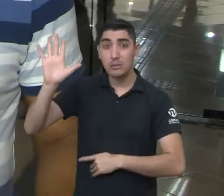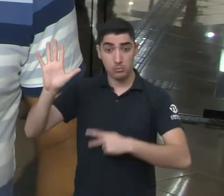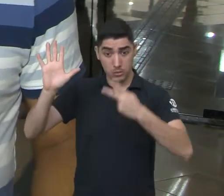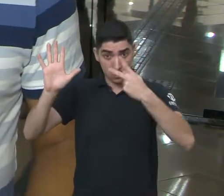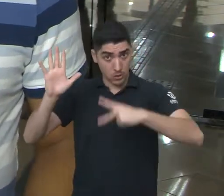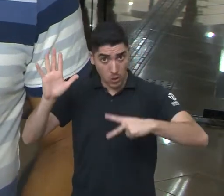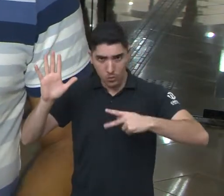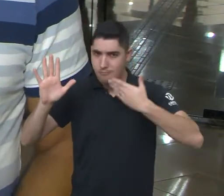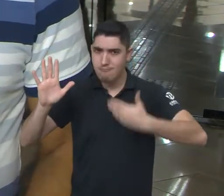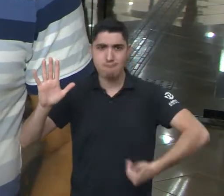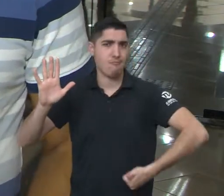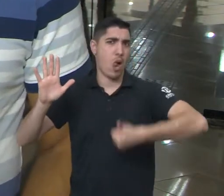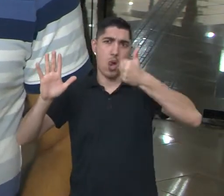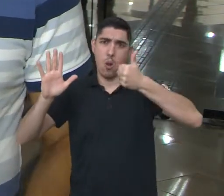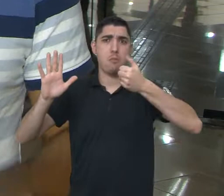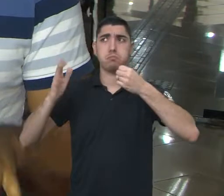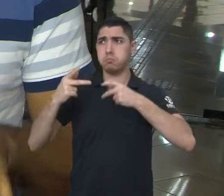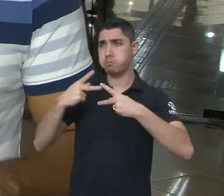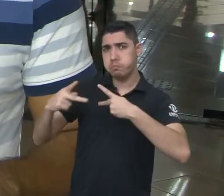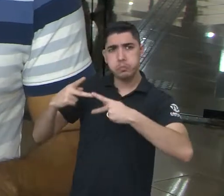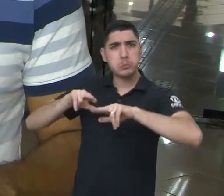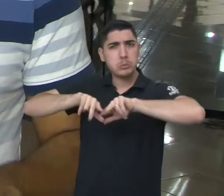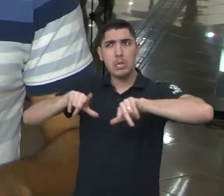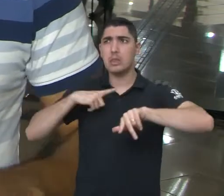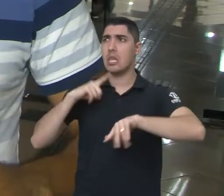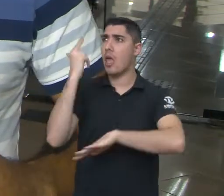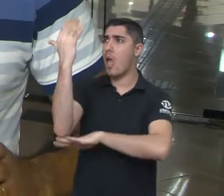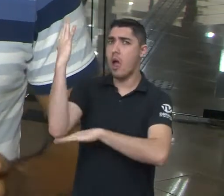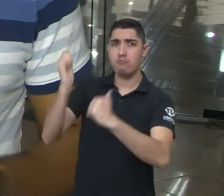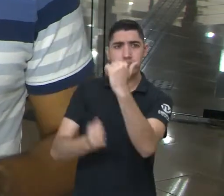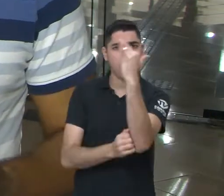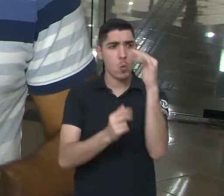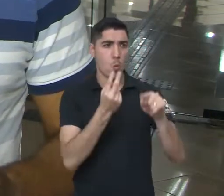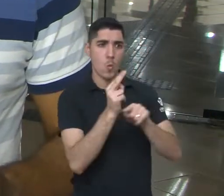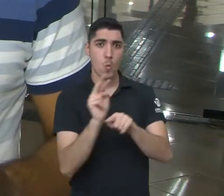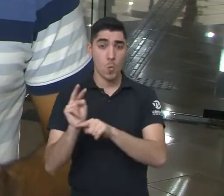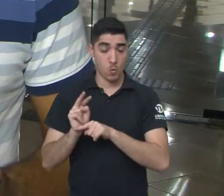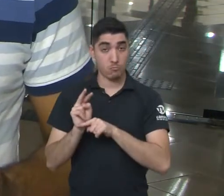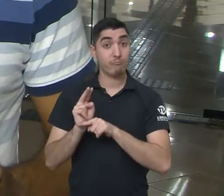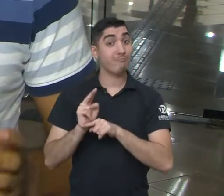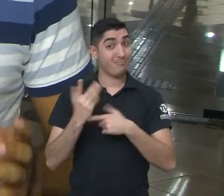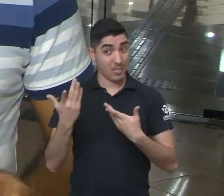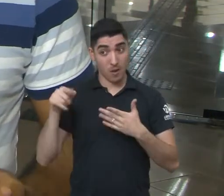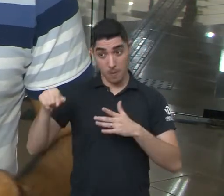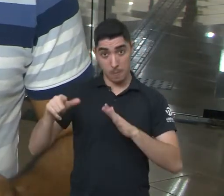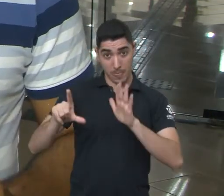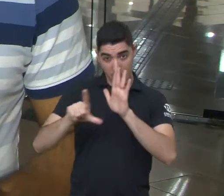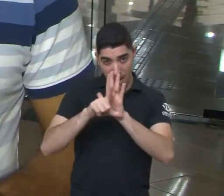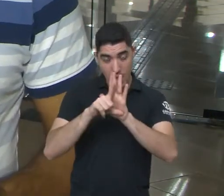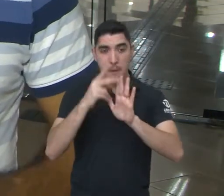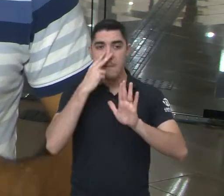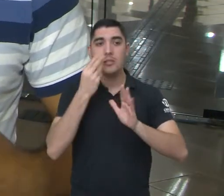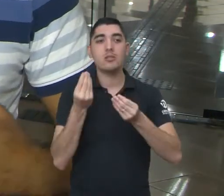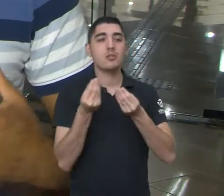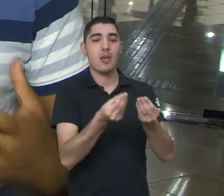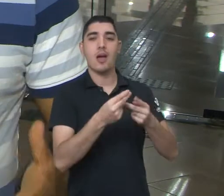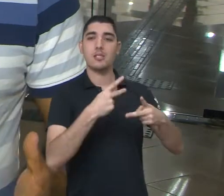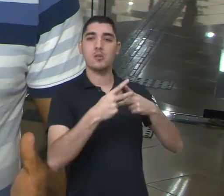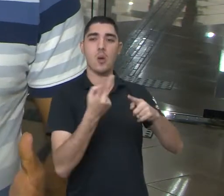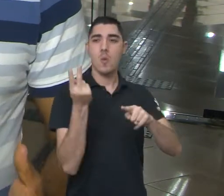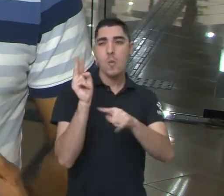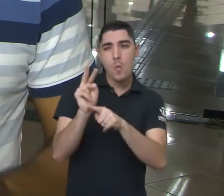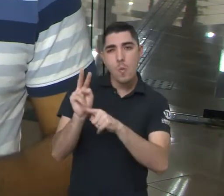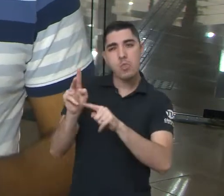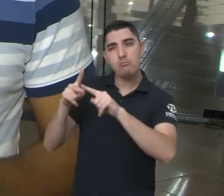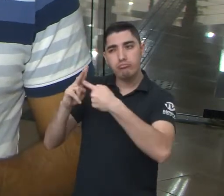nível Brasil, né? Então a legislação nossa, ela faz com que a cidade preserve, que a cidade realmente